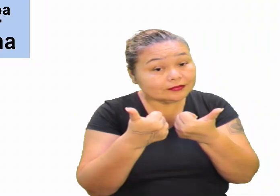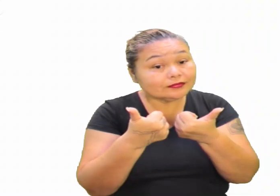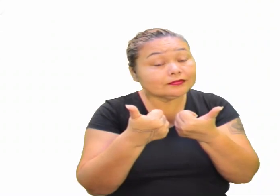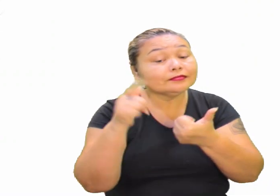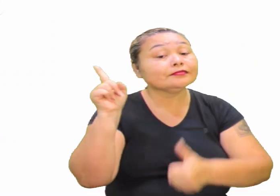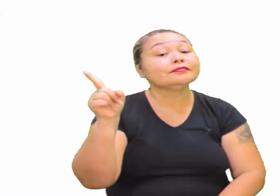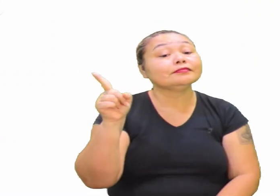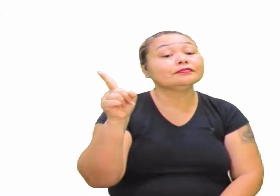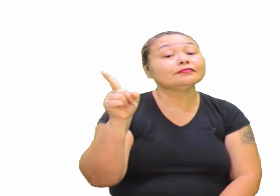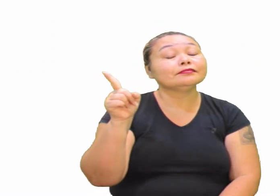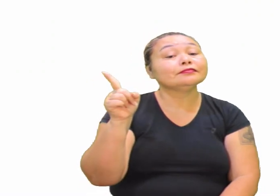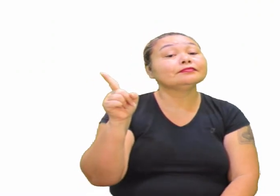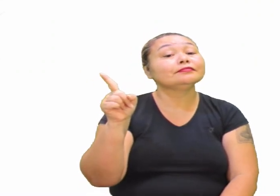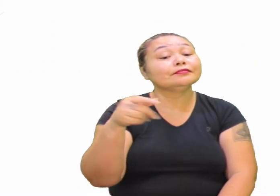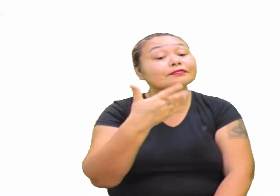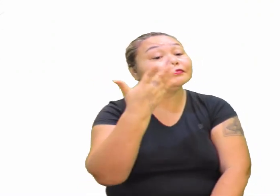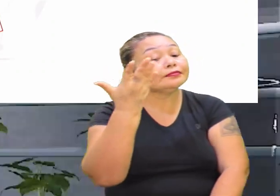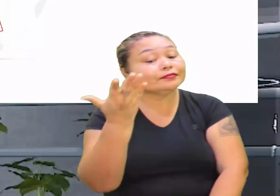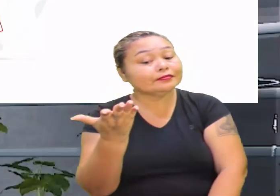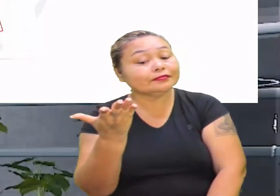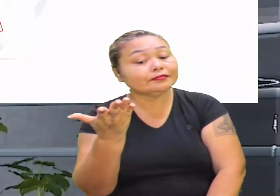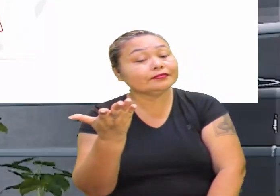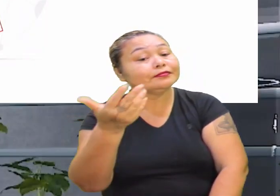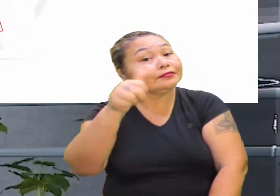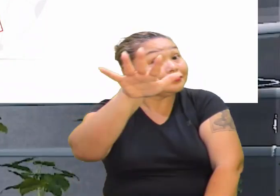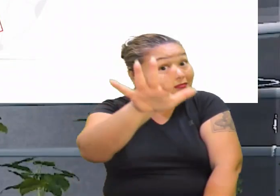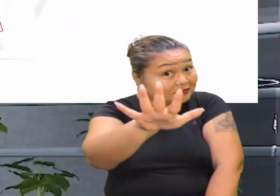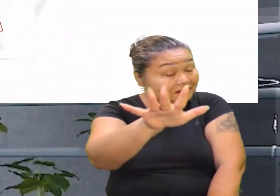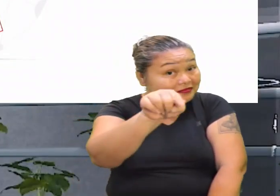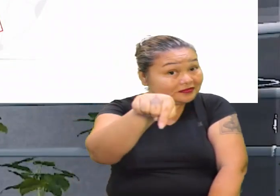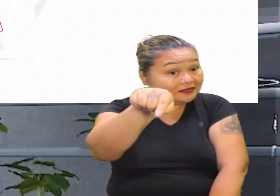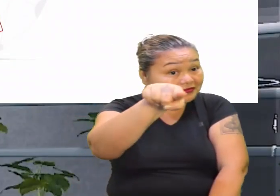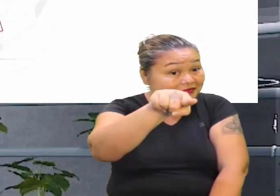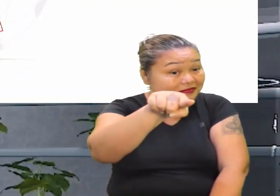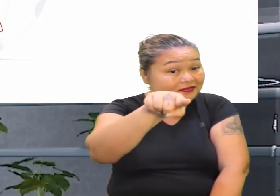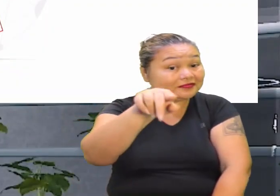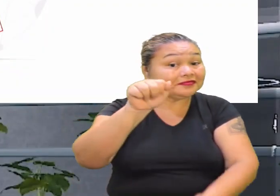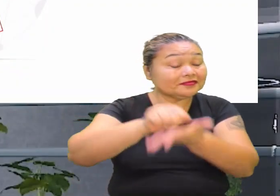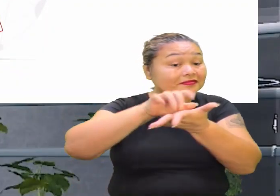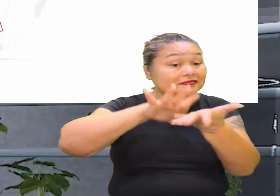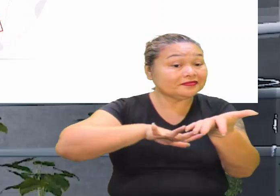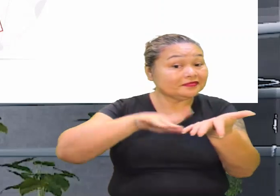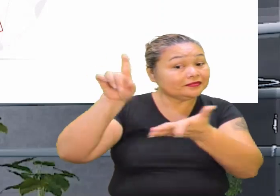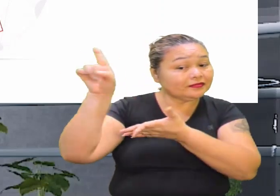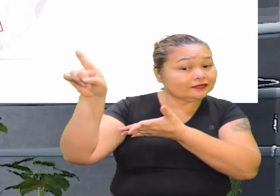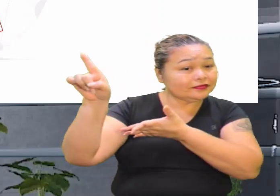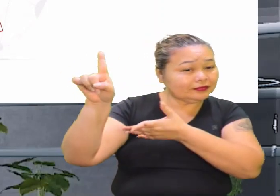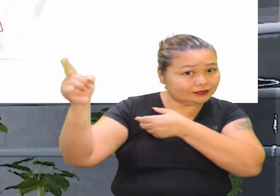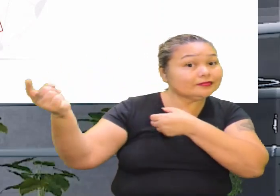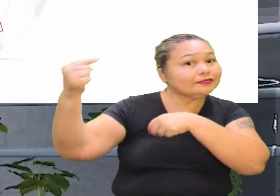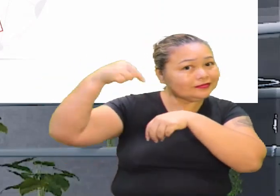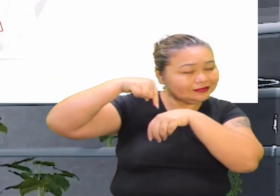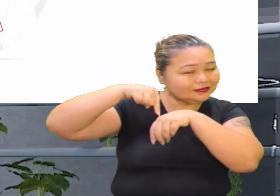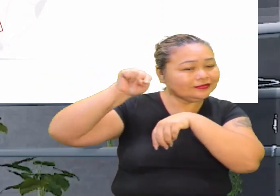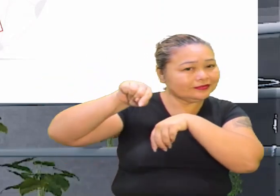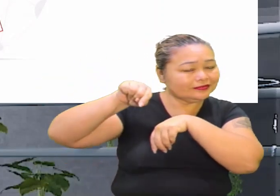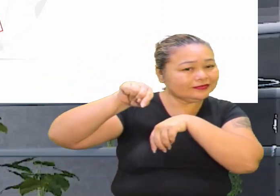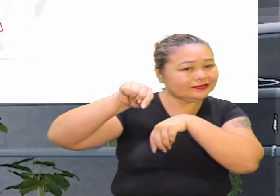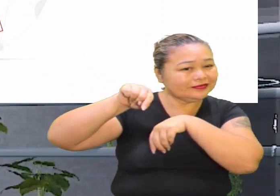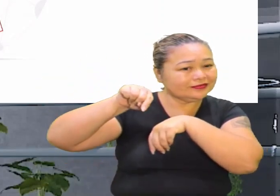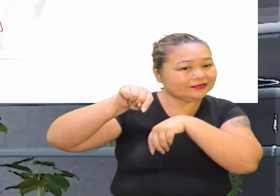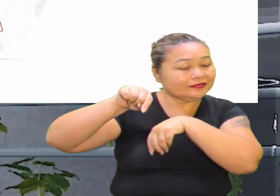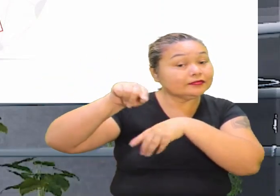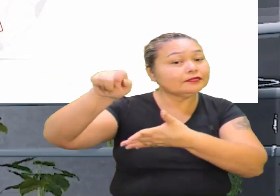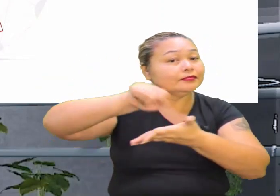Meus queridos, com isso, eu vou deixar vocês aí, ó, com as atividades. Mas daqui a pouco o tio volta